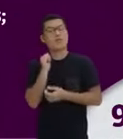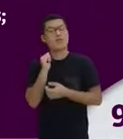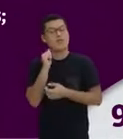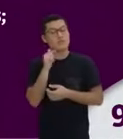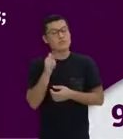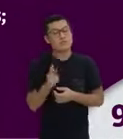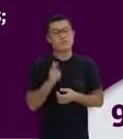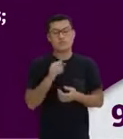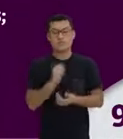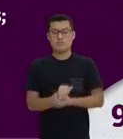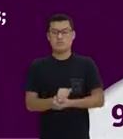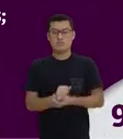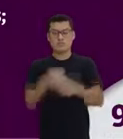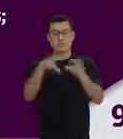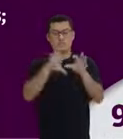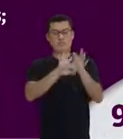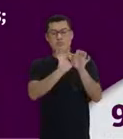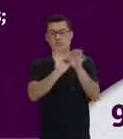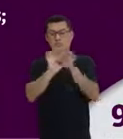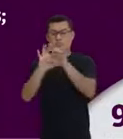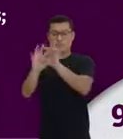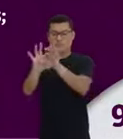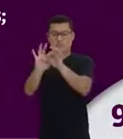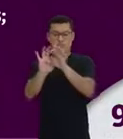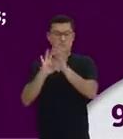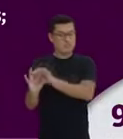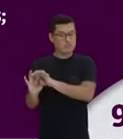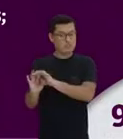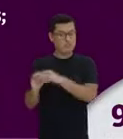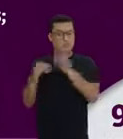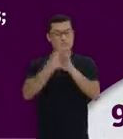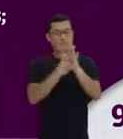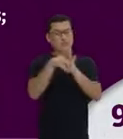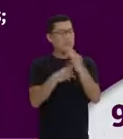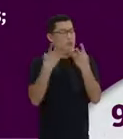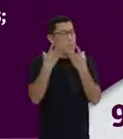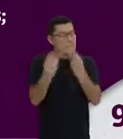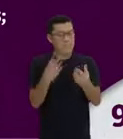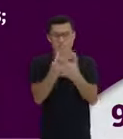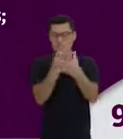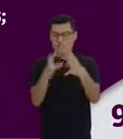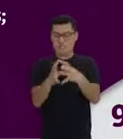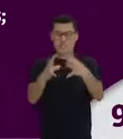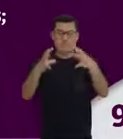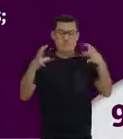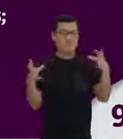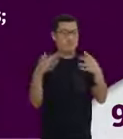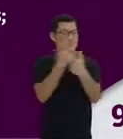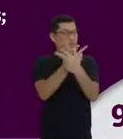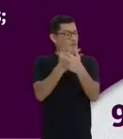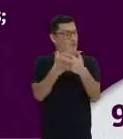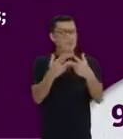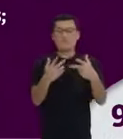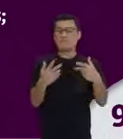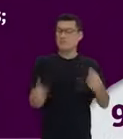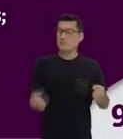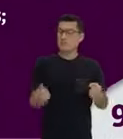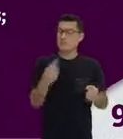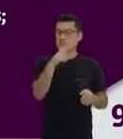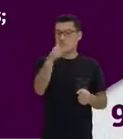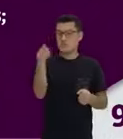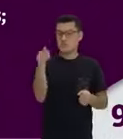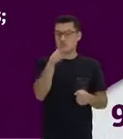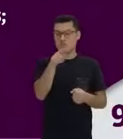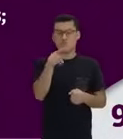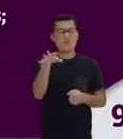considerar esse conceito de uma forma Ampla e também muito é diversificada então